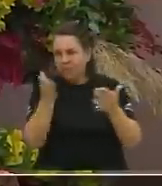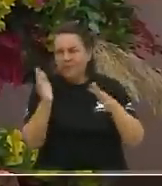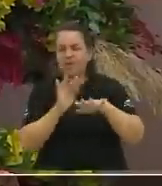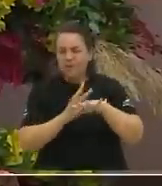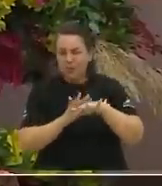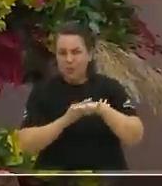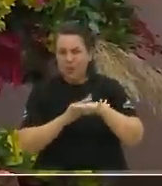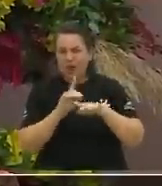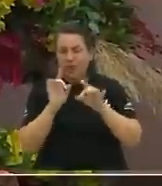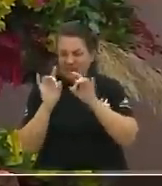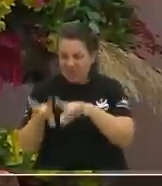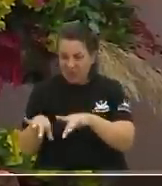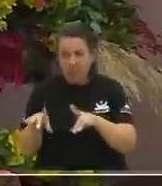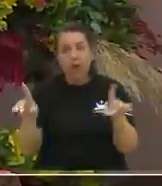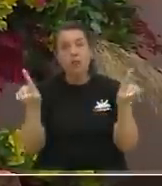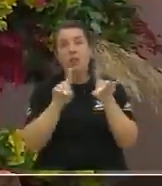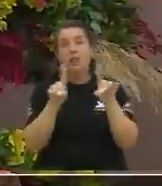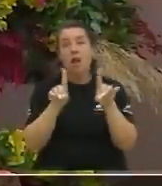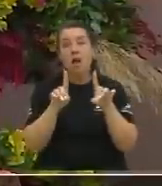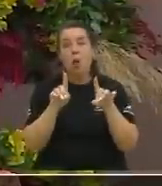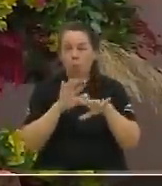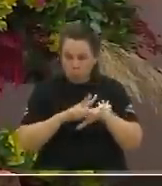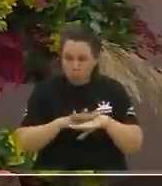Deus, curem,